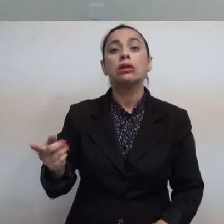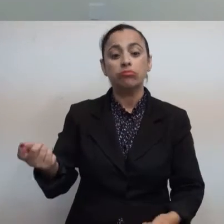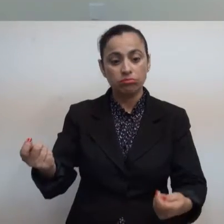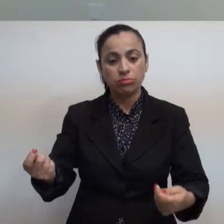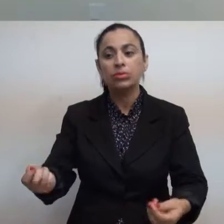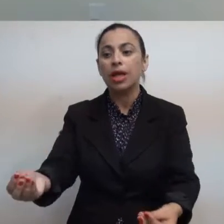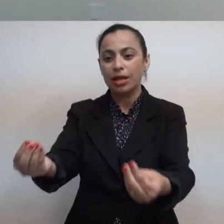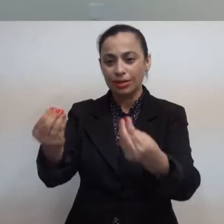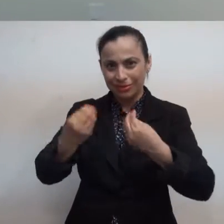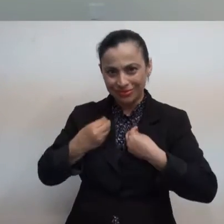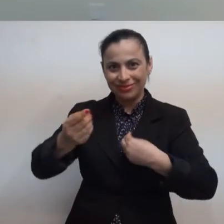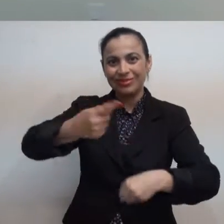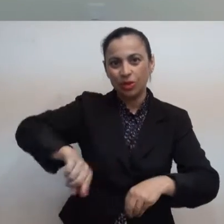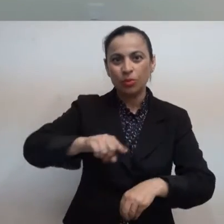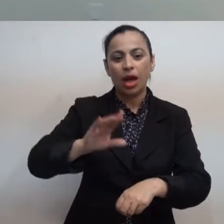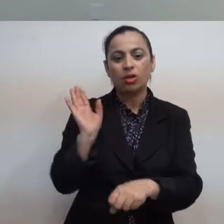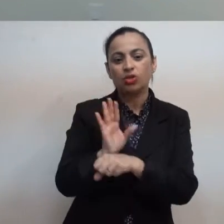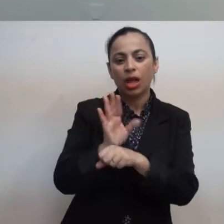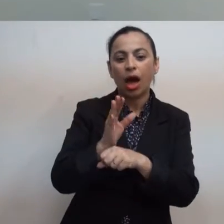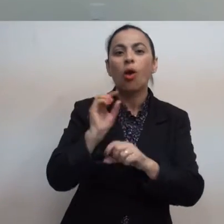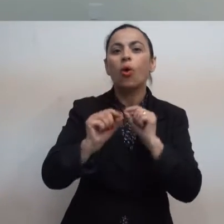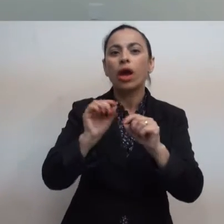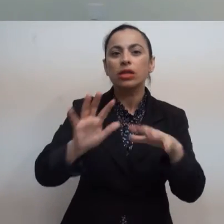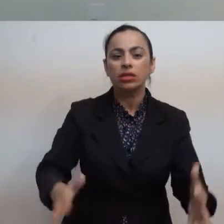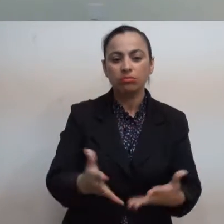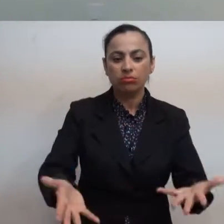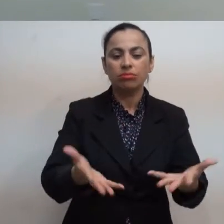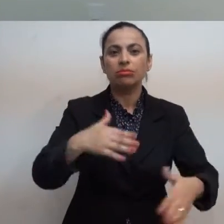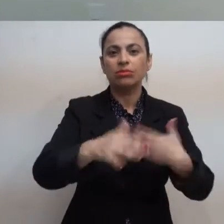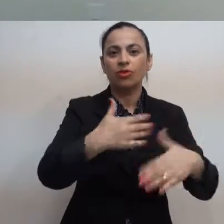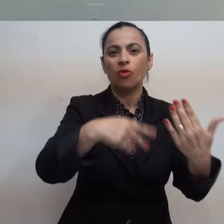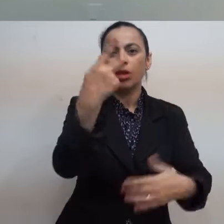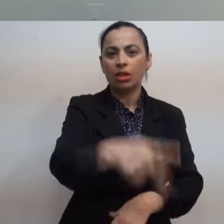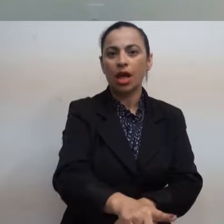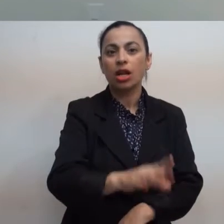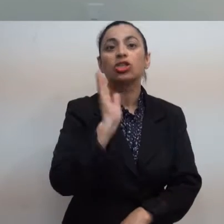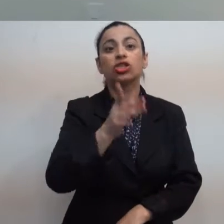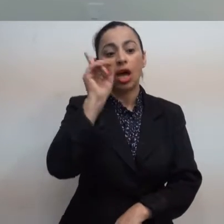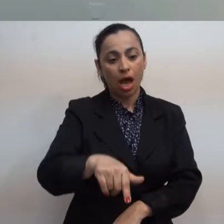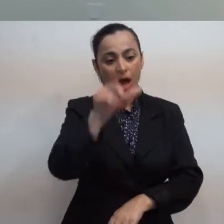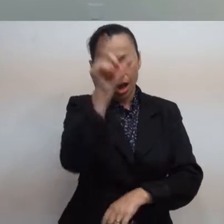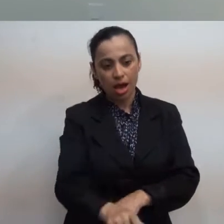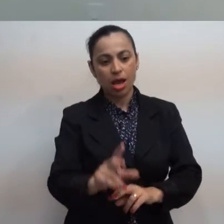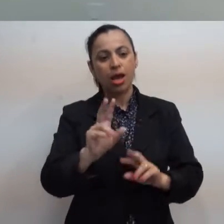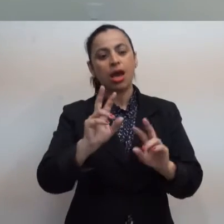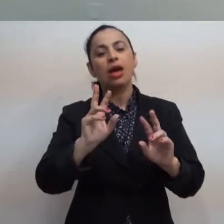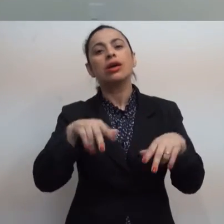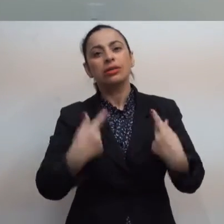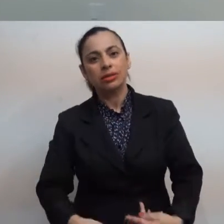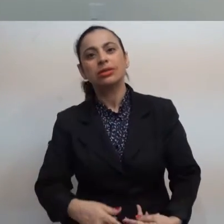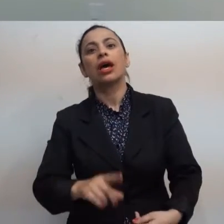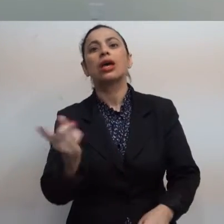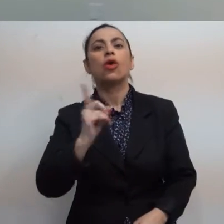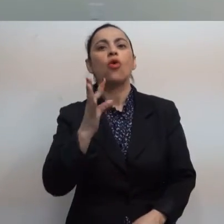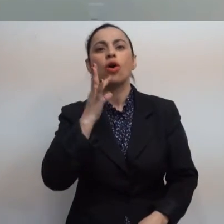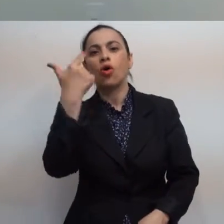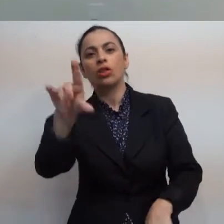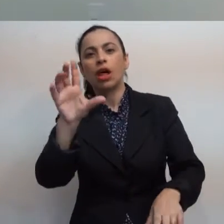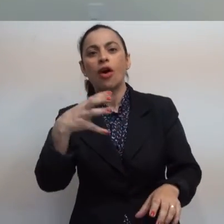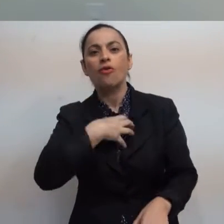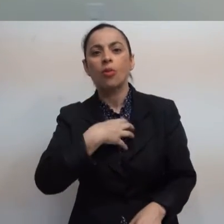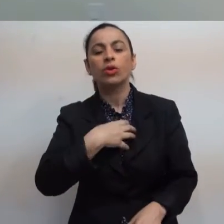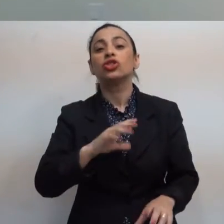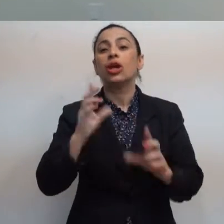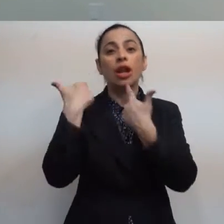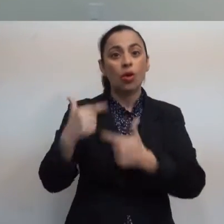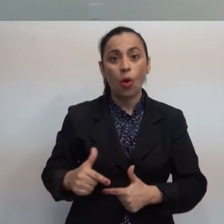nos são confiadas para ajudar no desenvolvimento delas, eles já são seres que não conhecem